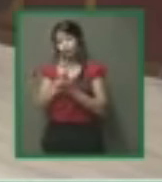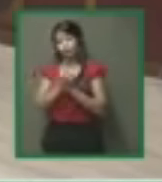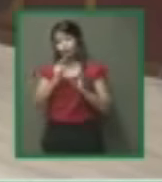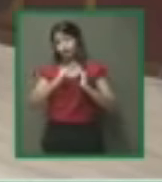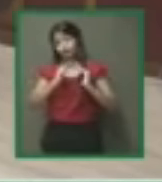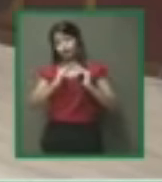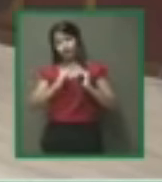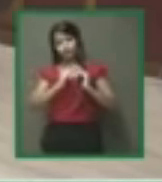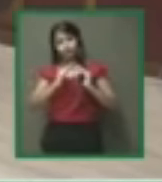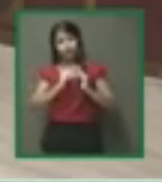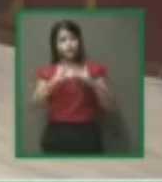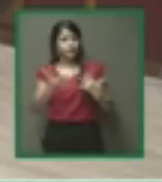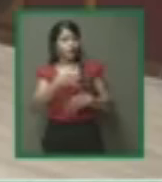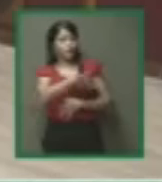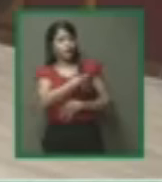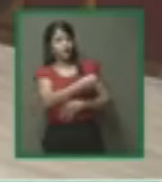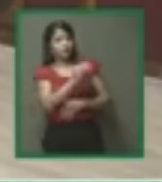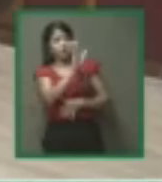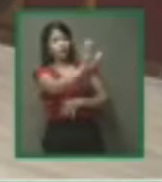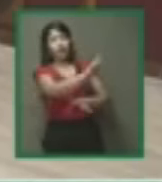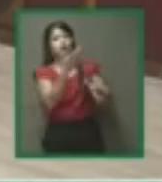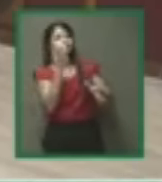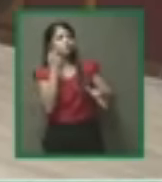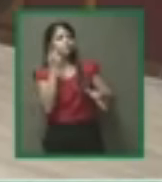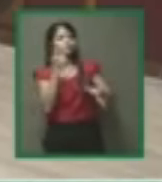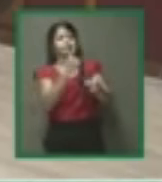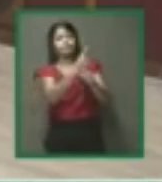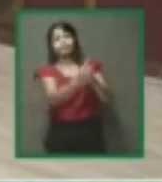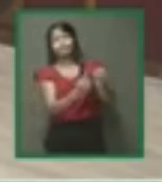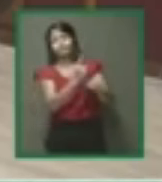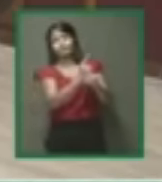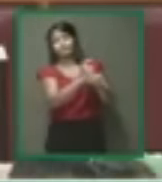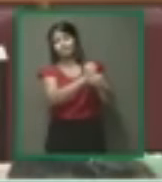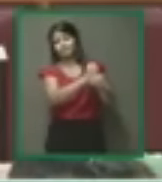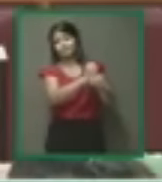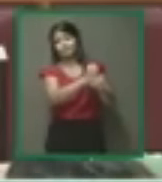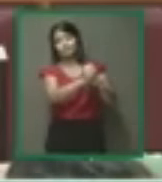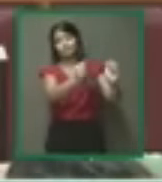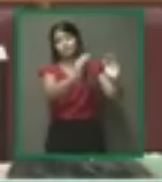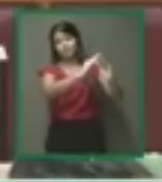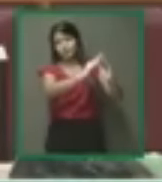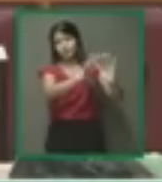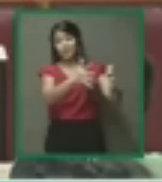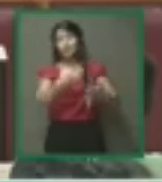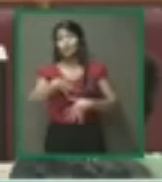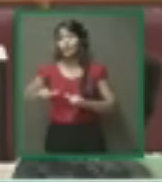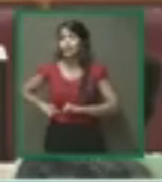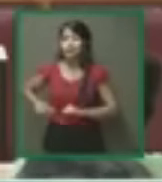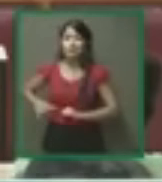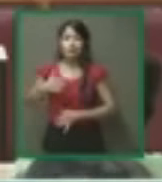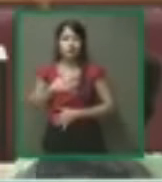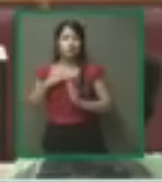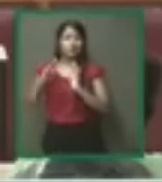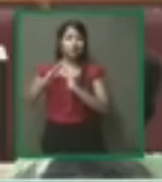da escola, elas ficaram um ano morando lá, eram crianças, estavam morando com a minha avó. Isso foi um sofrimento muito grande para mim, para minha